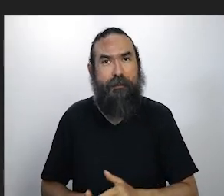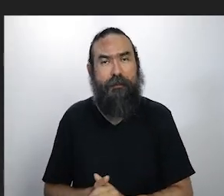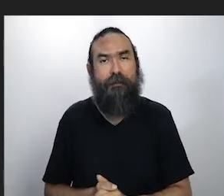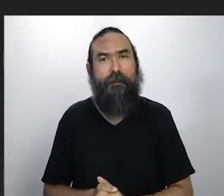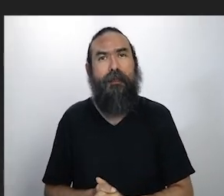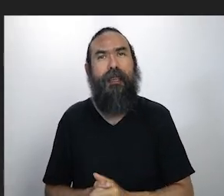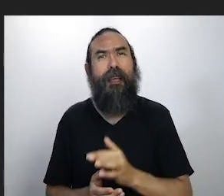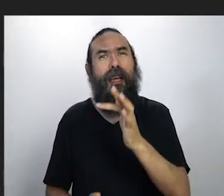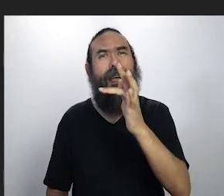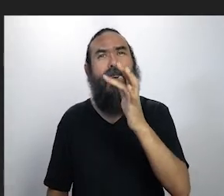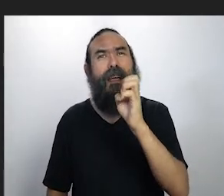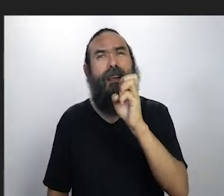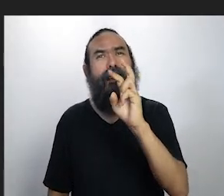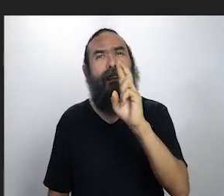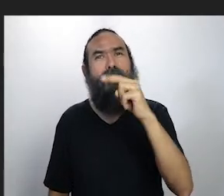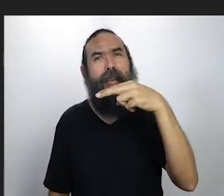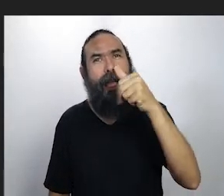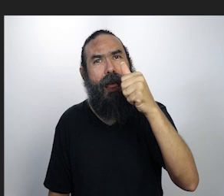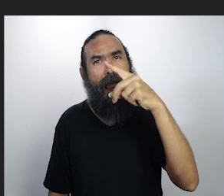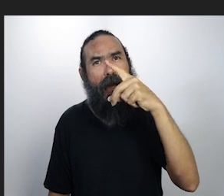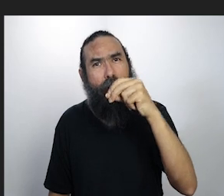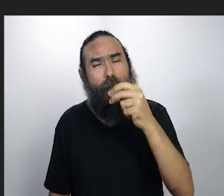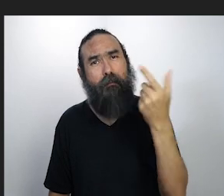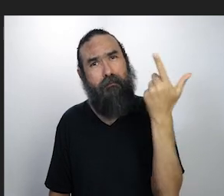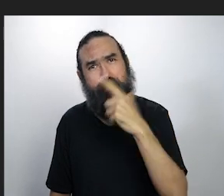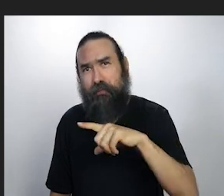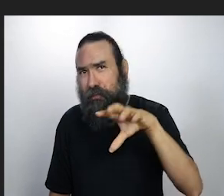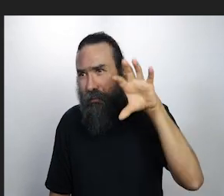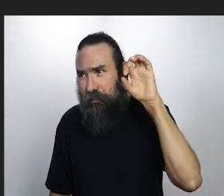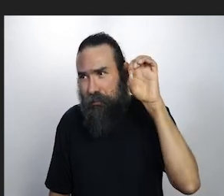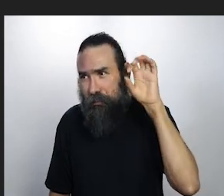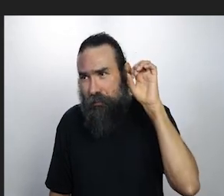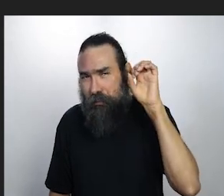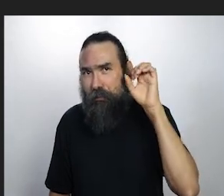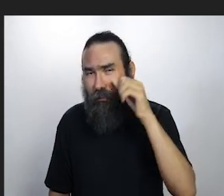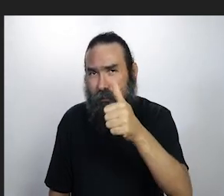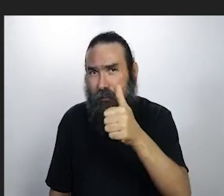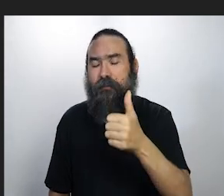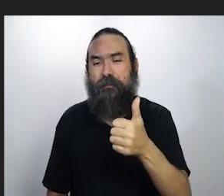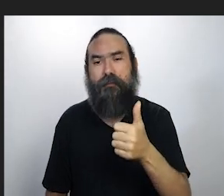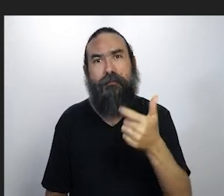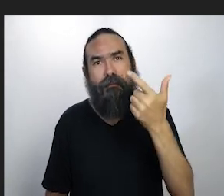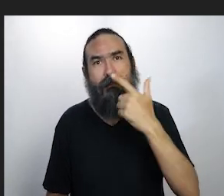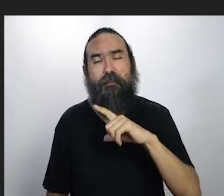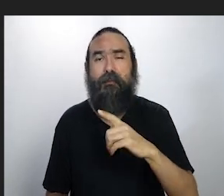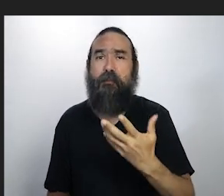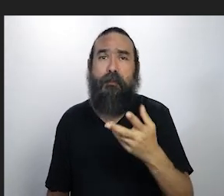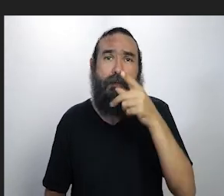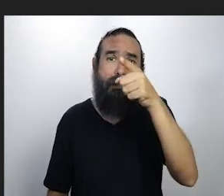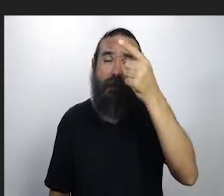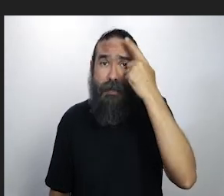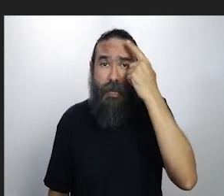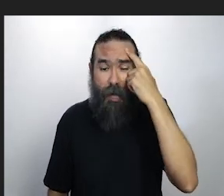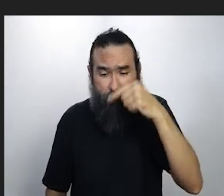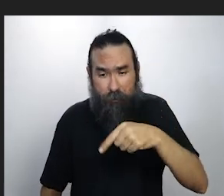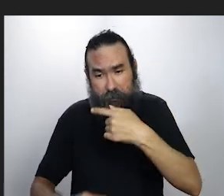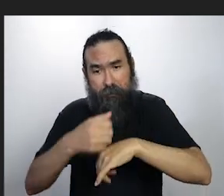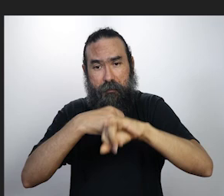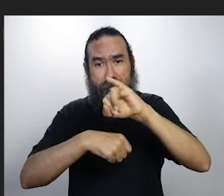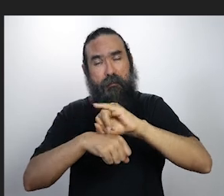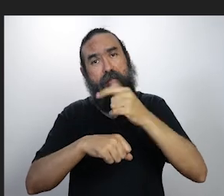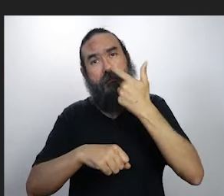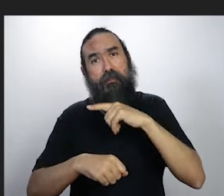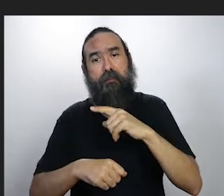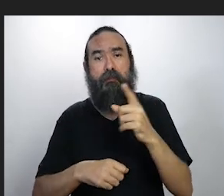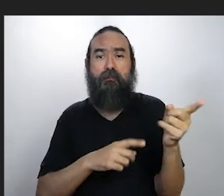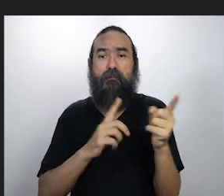aqui melhorou um pouco. Eu fico animado, trago o filho desanimado. Já fica a seu critério aí,